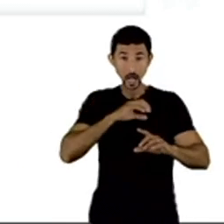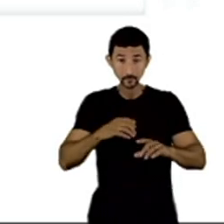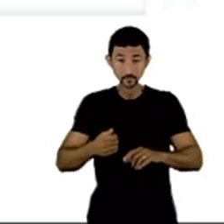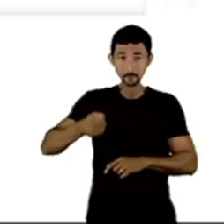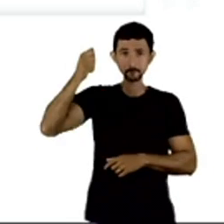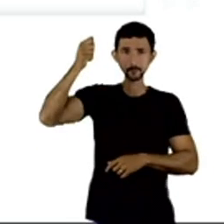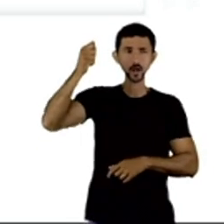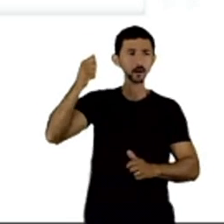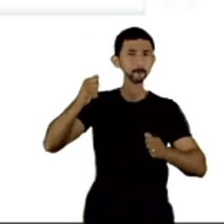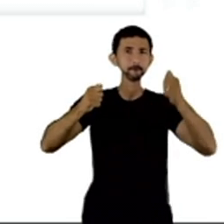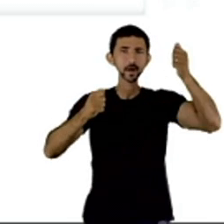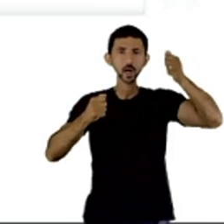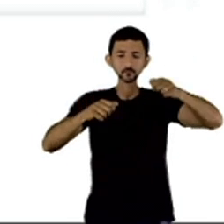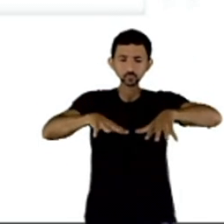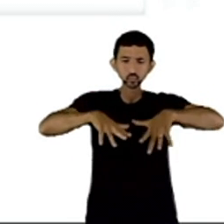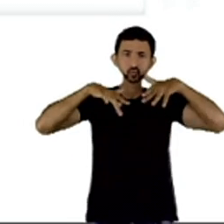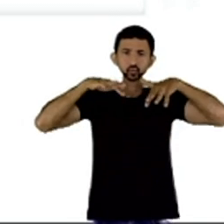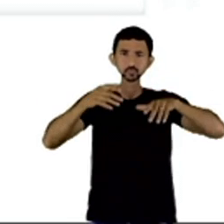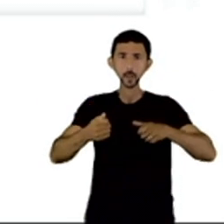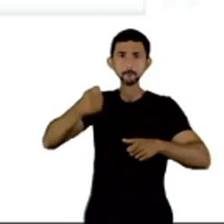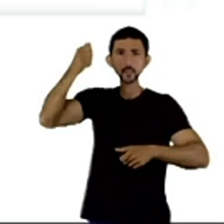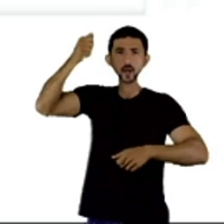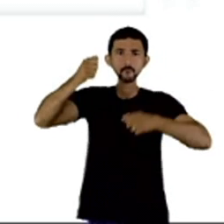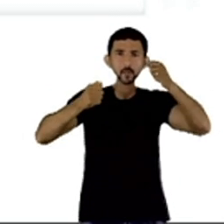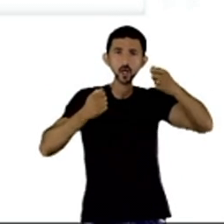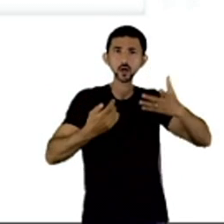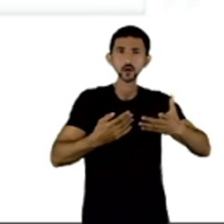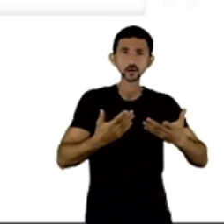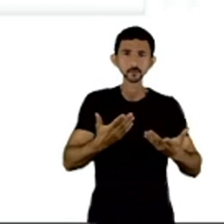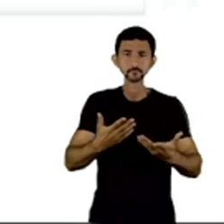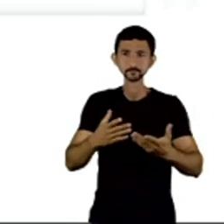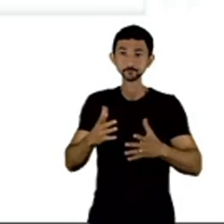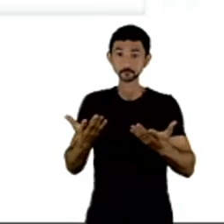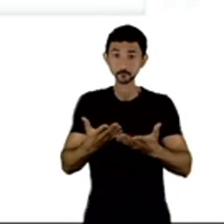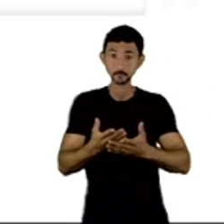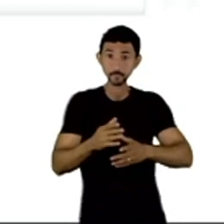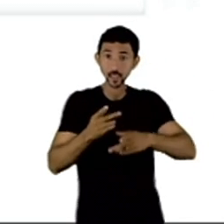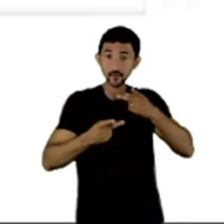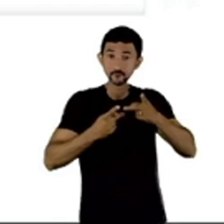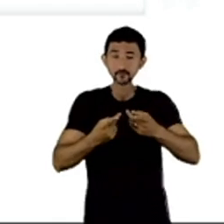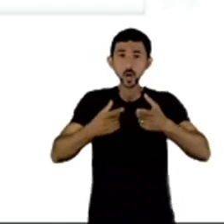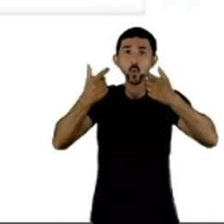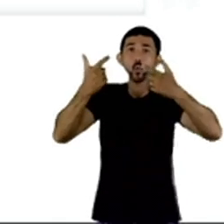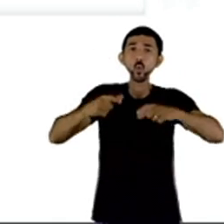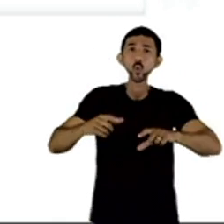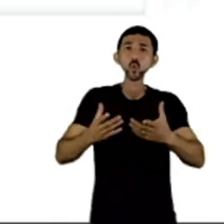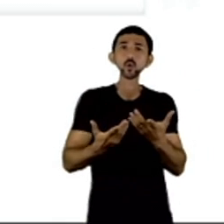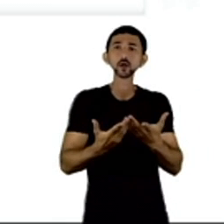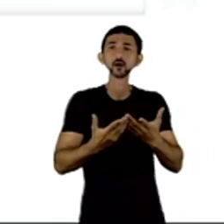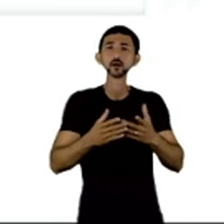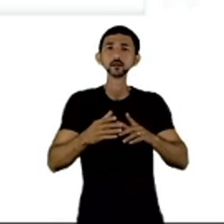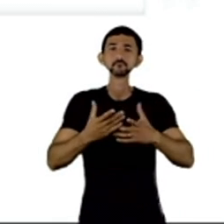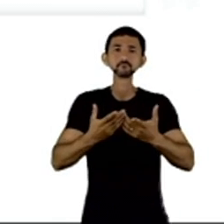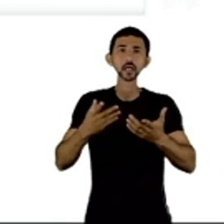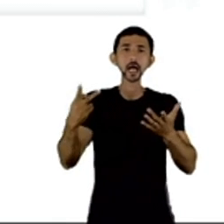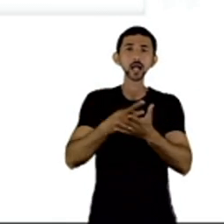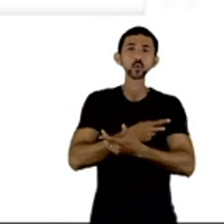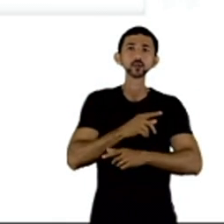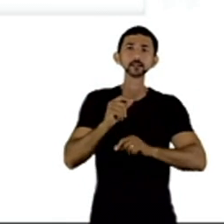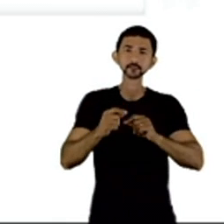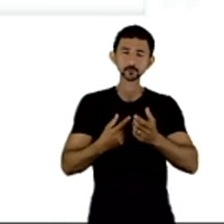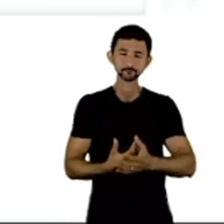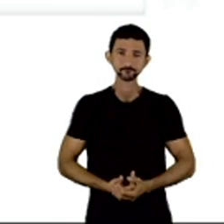placas levantadas no auditório. Veja que aí, agora ele vai falar do lugar em que o fato está